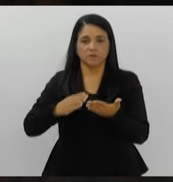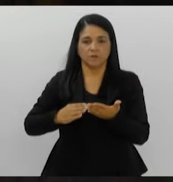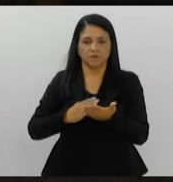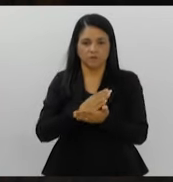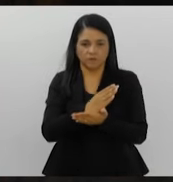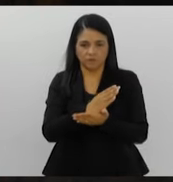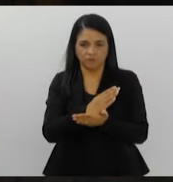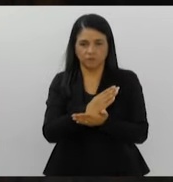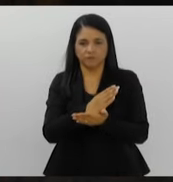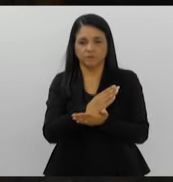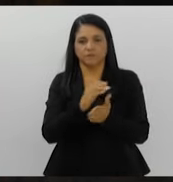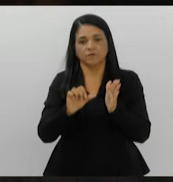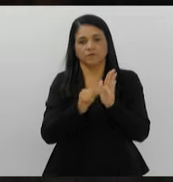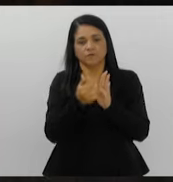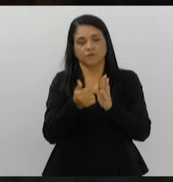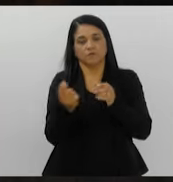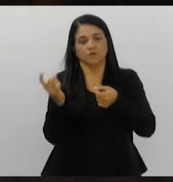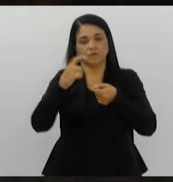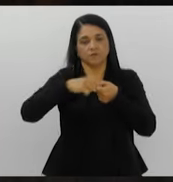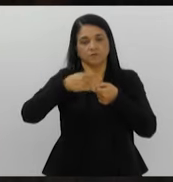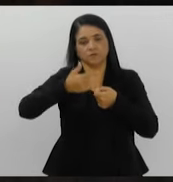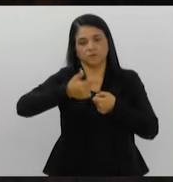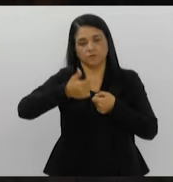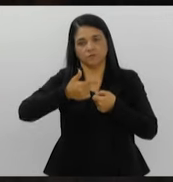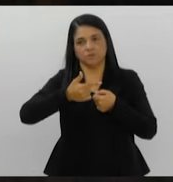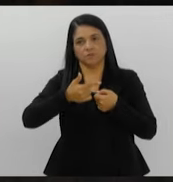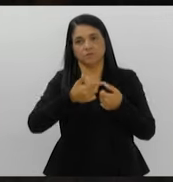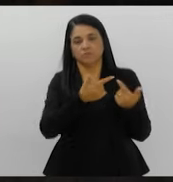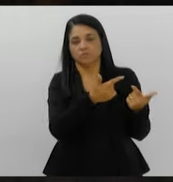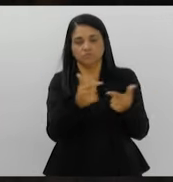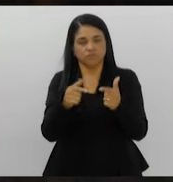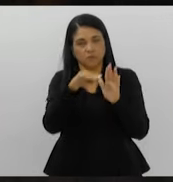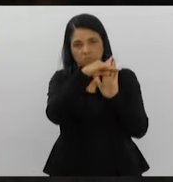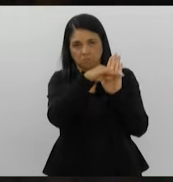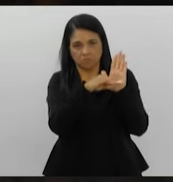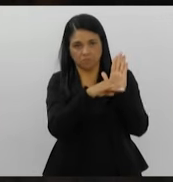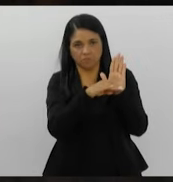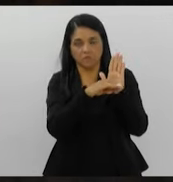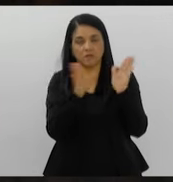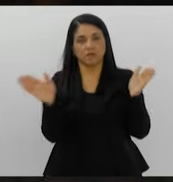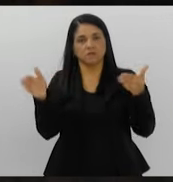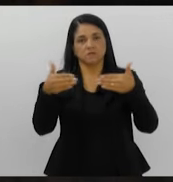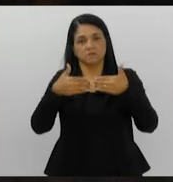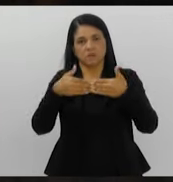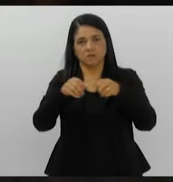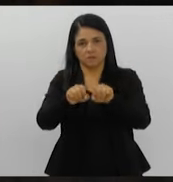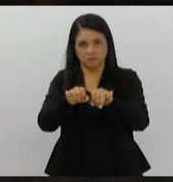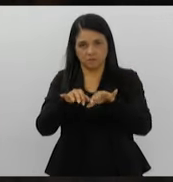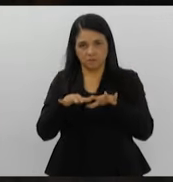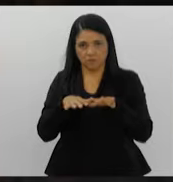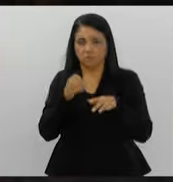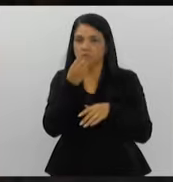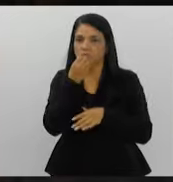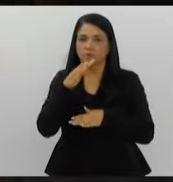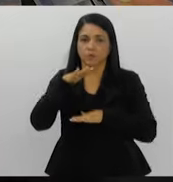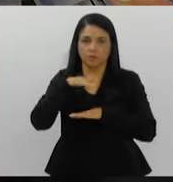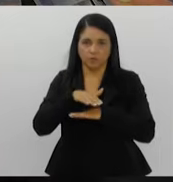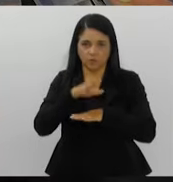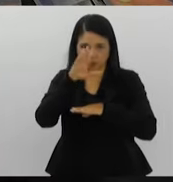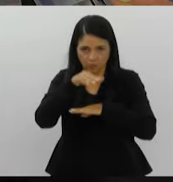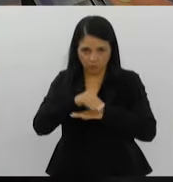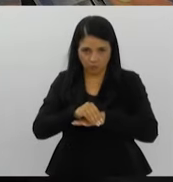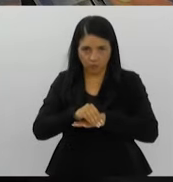estão. Aprovado em primeira, retorna em segunda. Não havendo mais itens na pauta, declaro encerrada a sessão. Boa noite a todos.